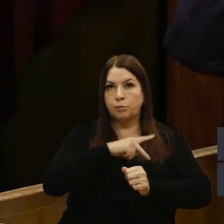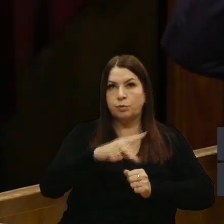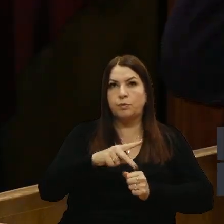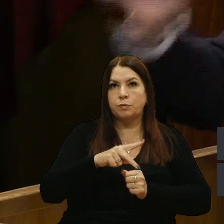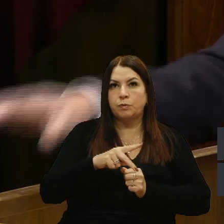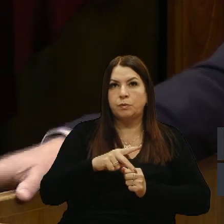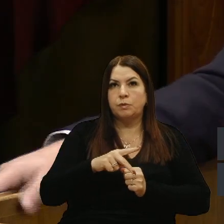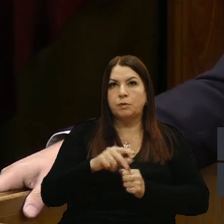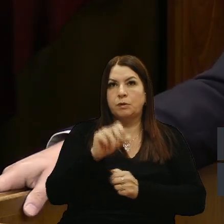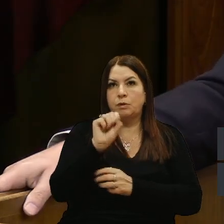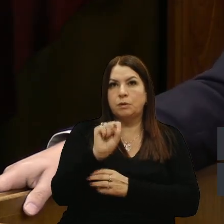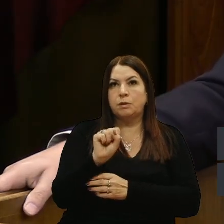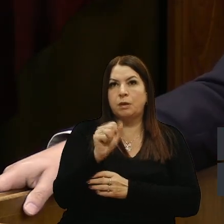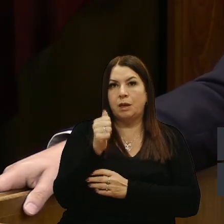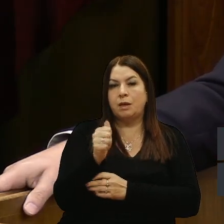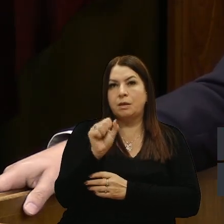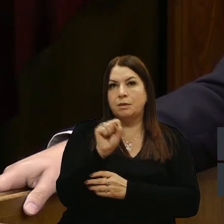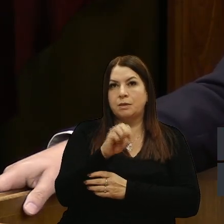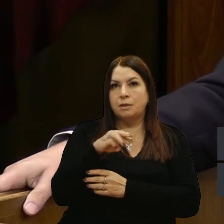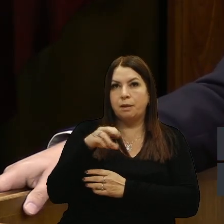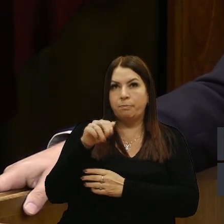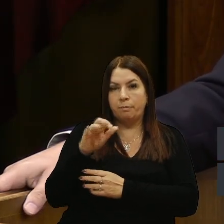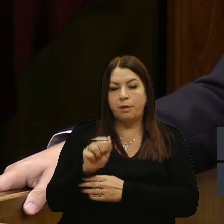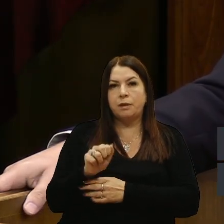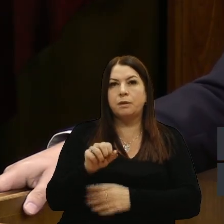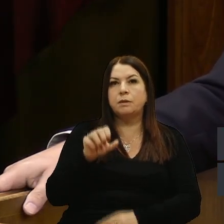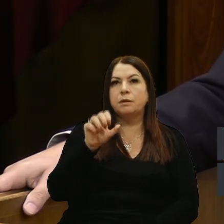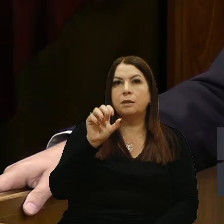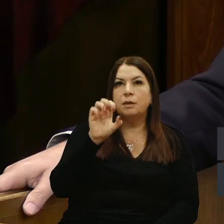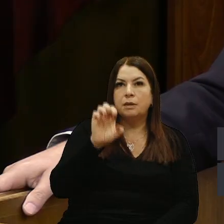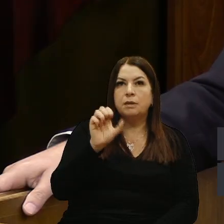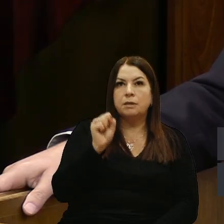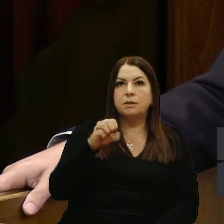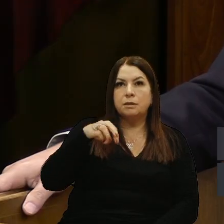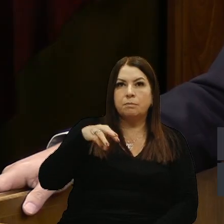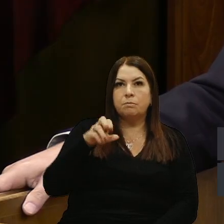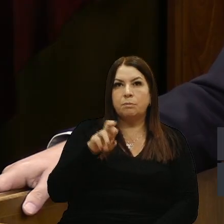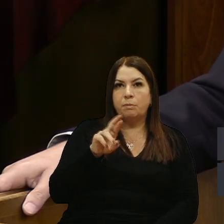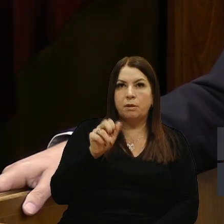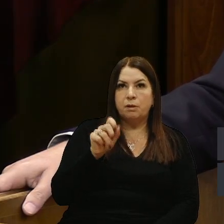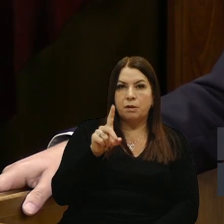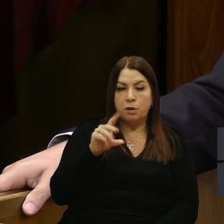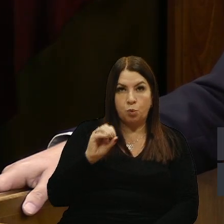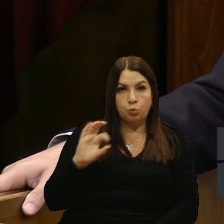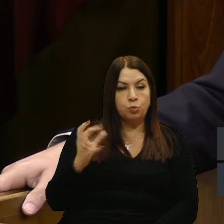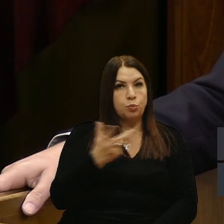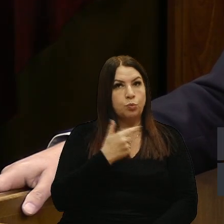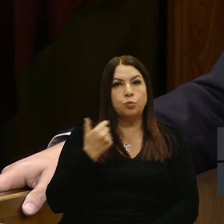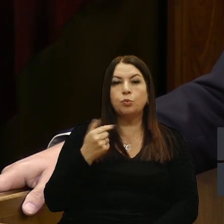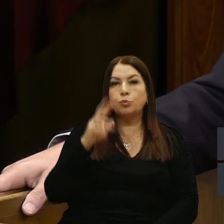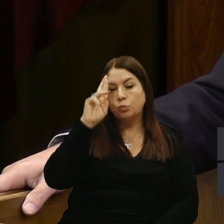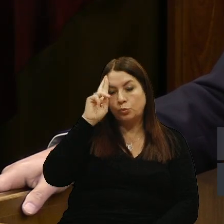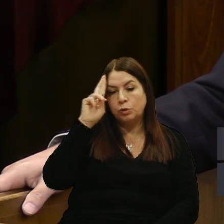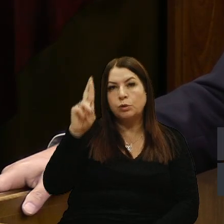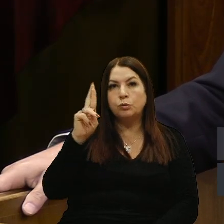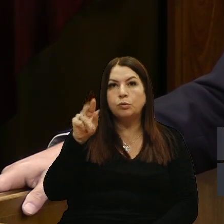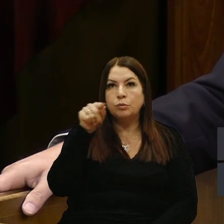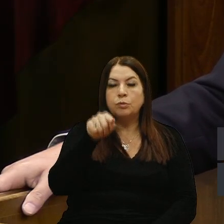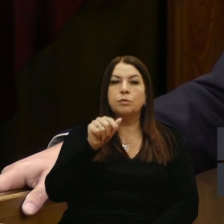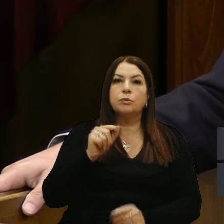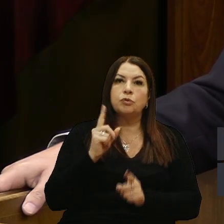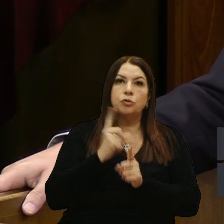da ASEMAI, senhor Esmeraldo Pereira Santos, e também de todos os diretores que